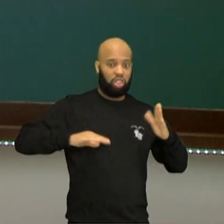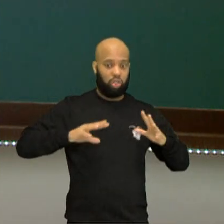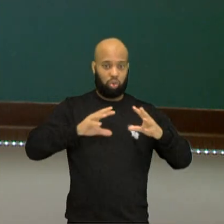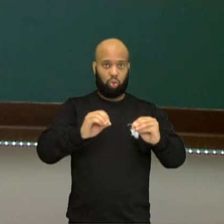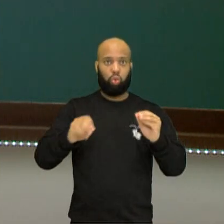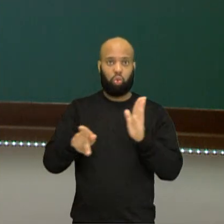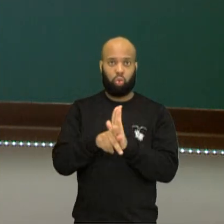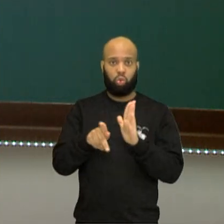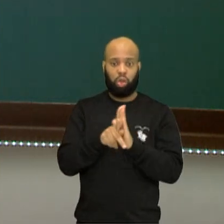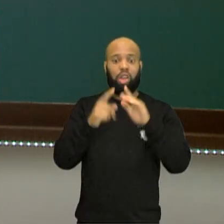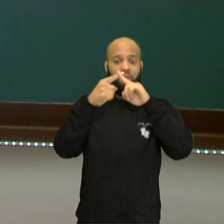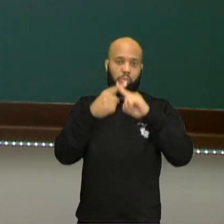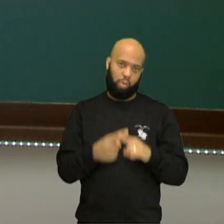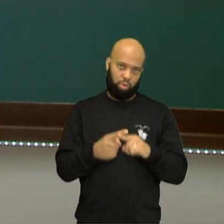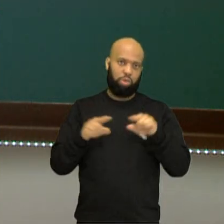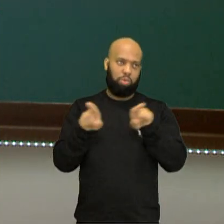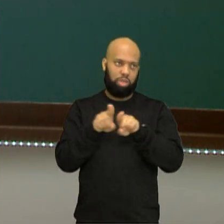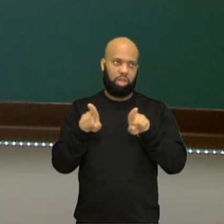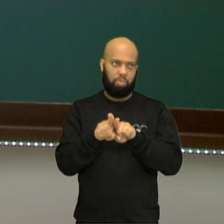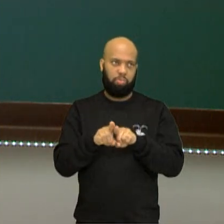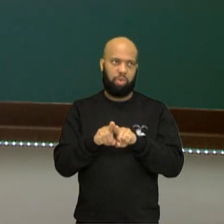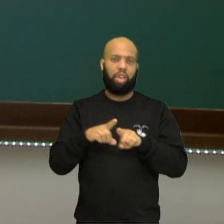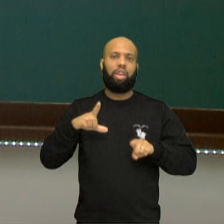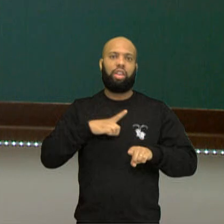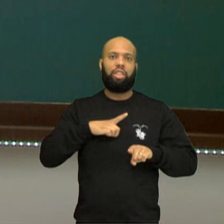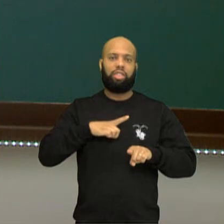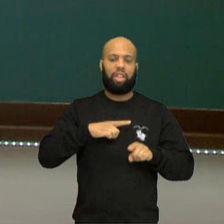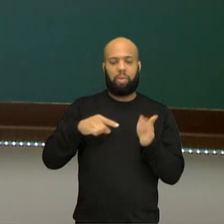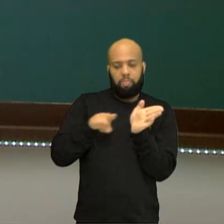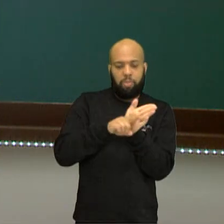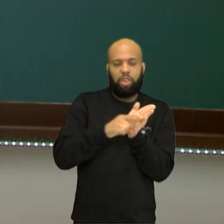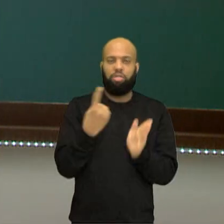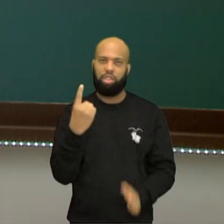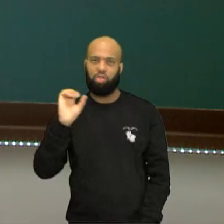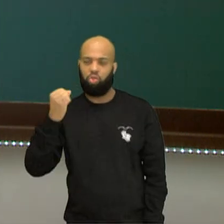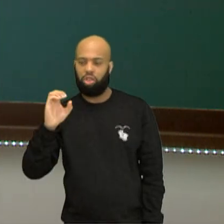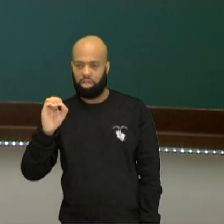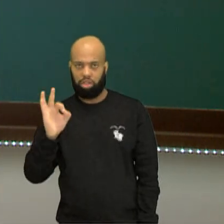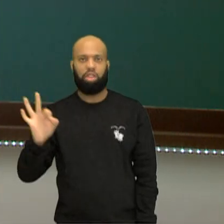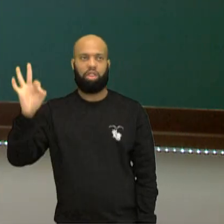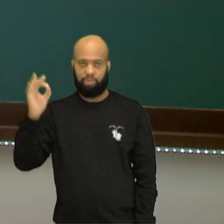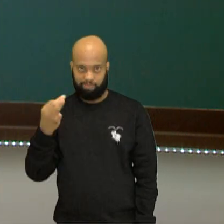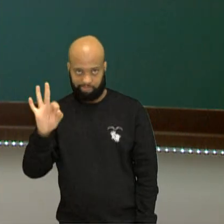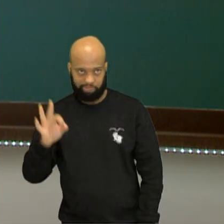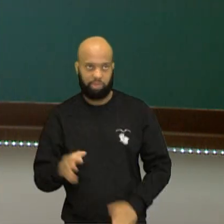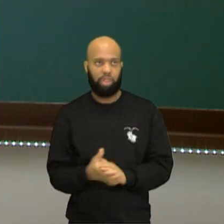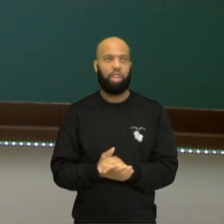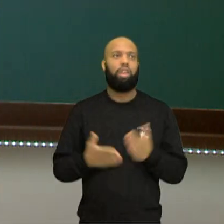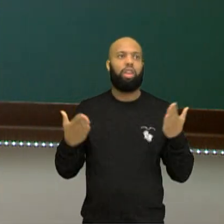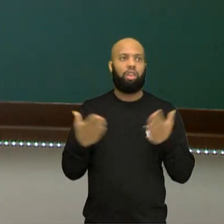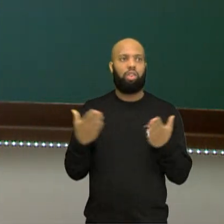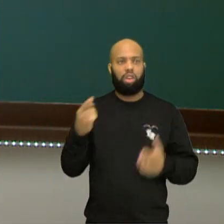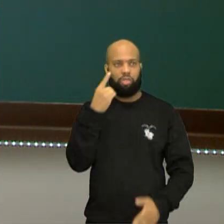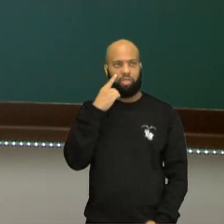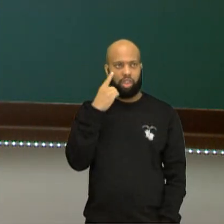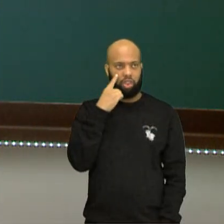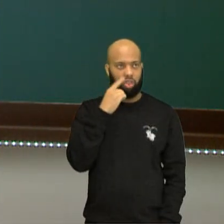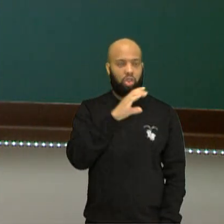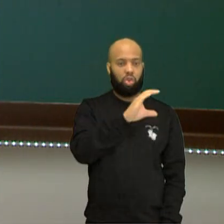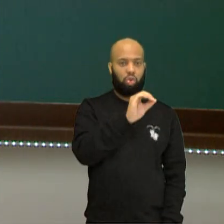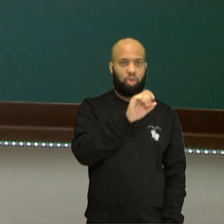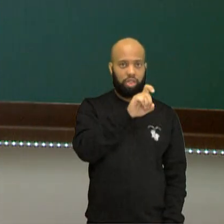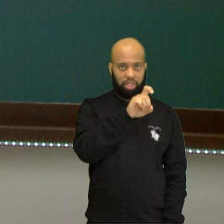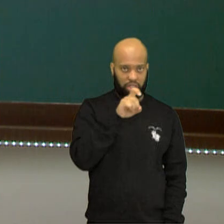os seus múltiplos ali com uma diferença de 180 graus. Então, aqui, sendo que